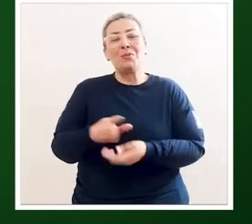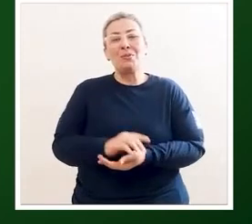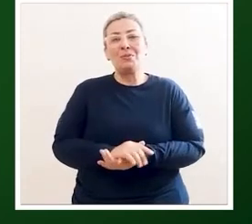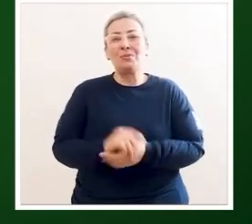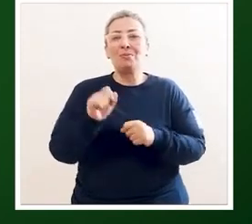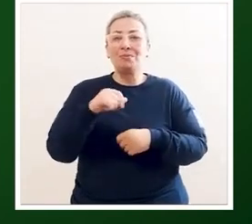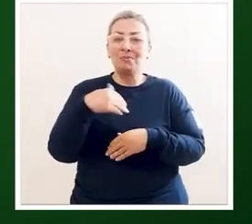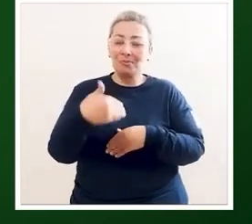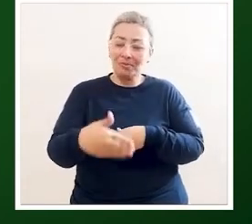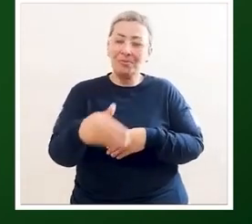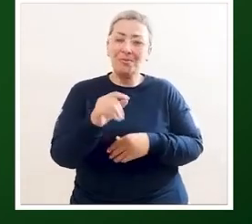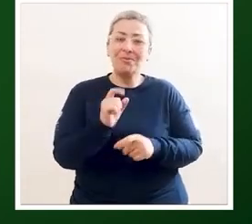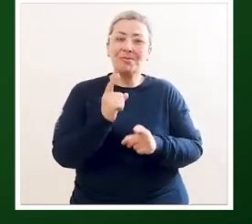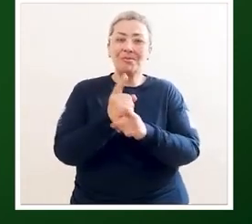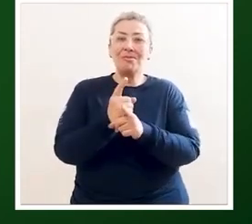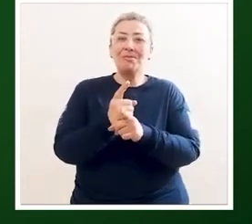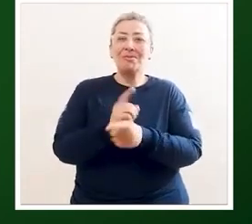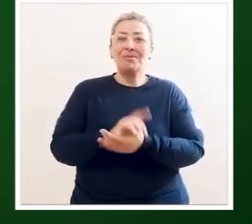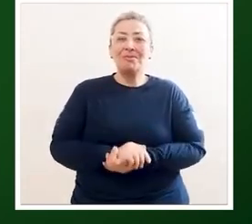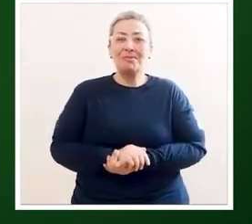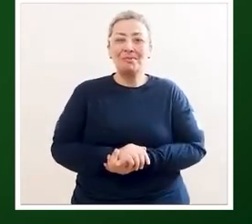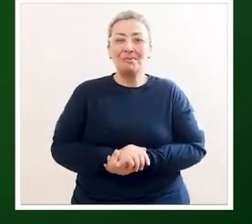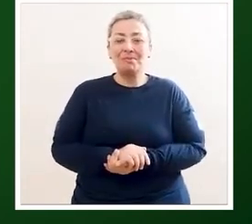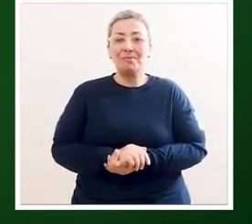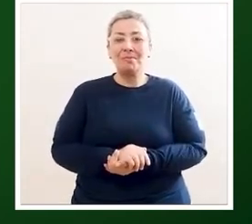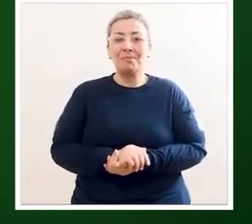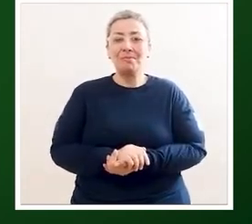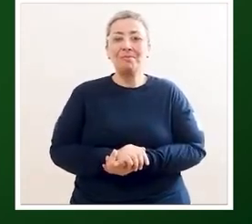novamente até breve